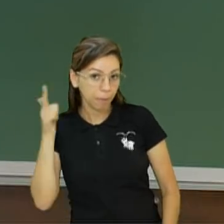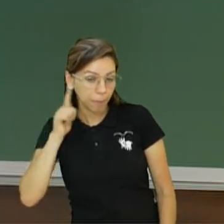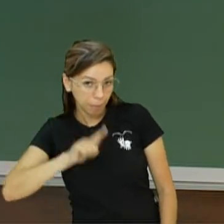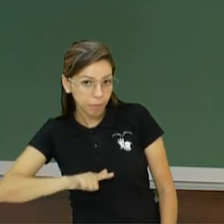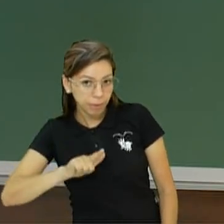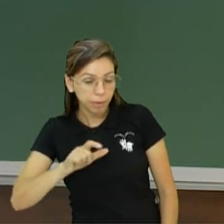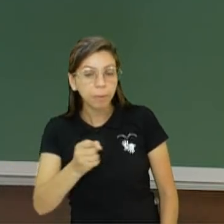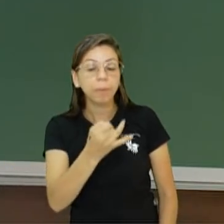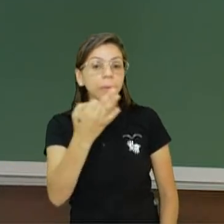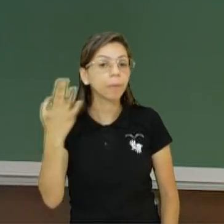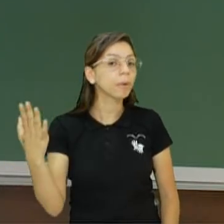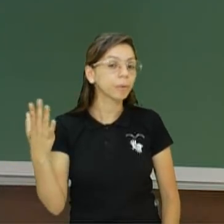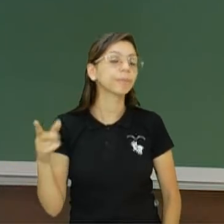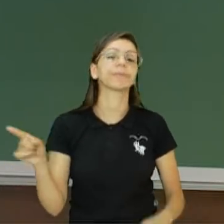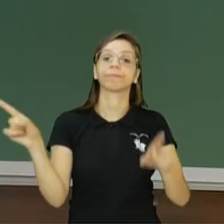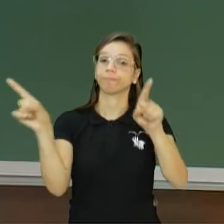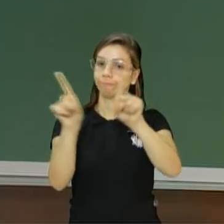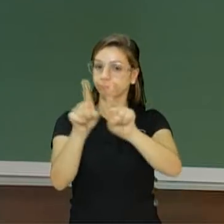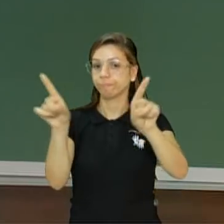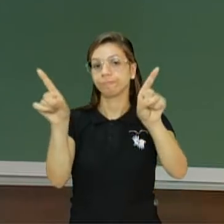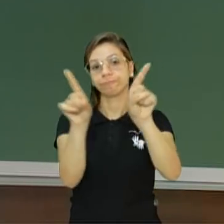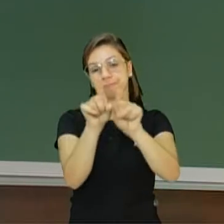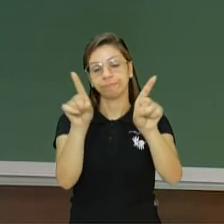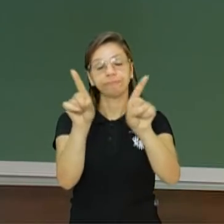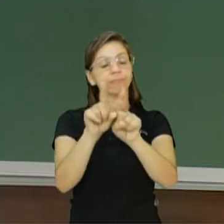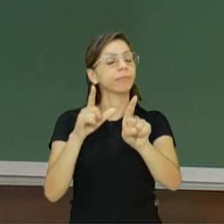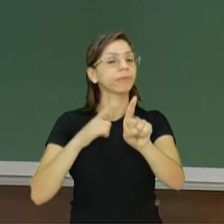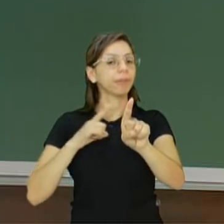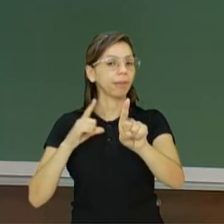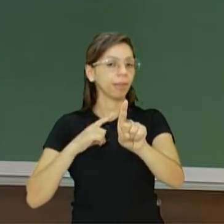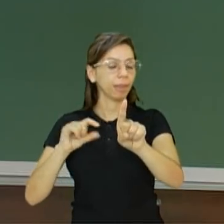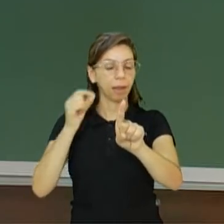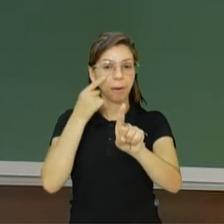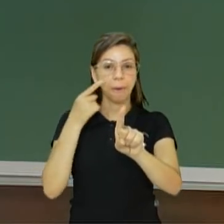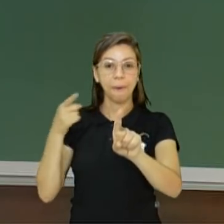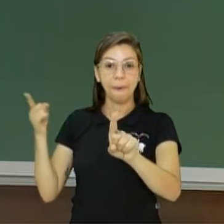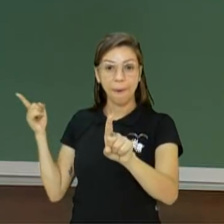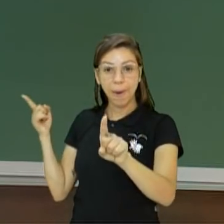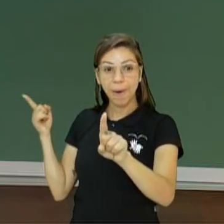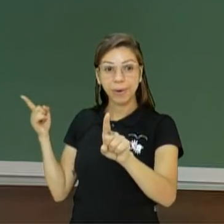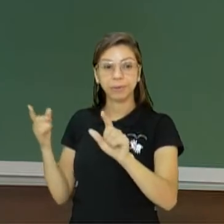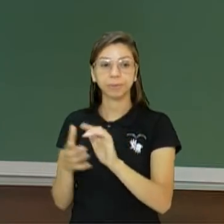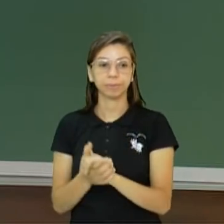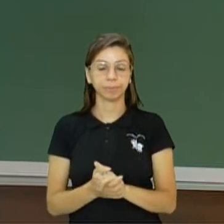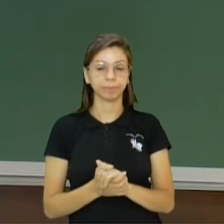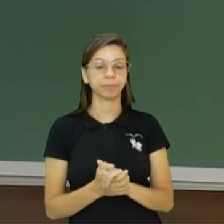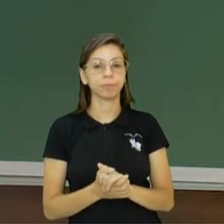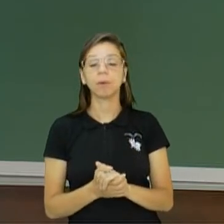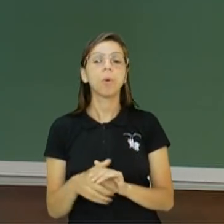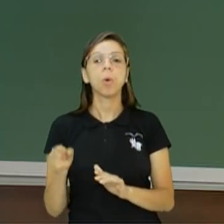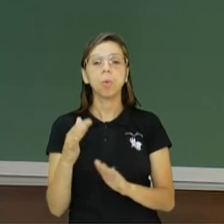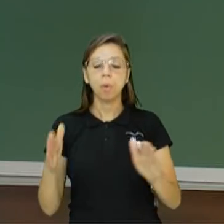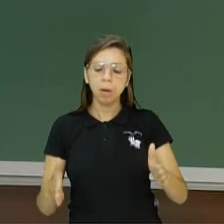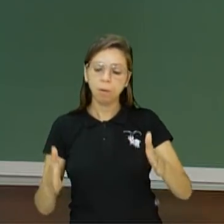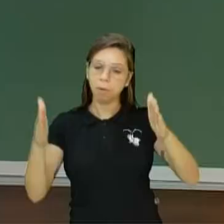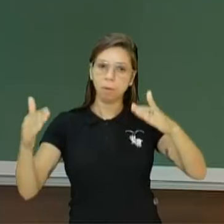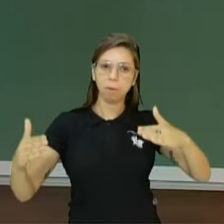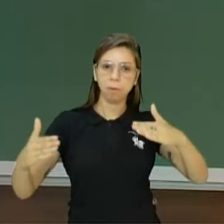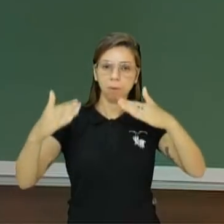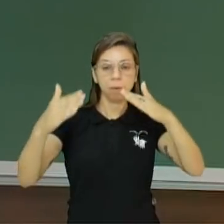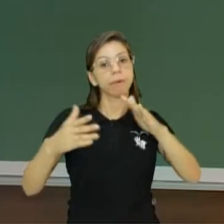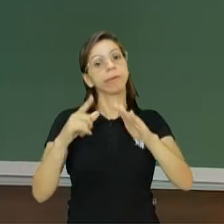Conseguiram contar? Esse também, né, tem muita aresta. Então, olhem aqui, ó, quantas faces? Então, ele